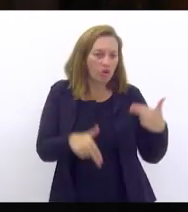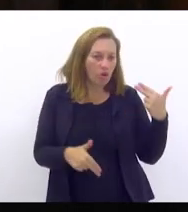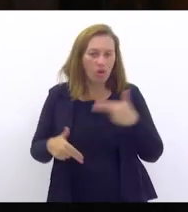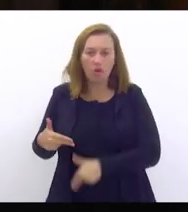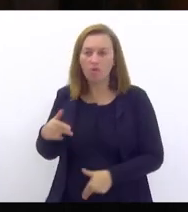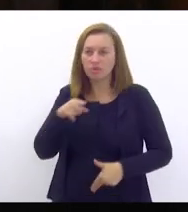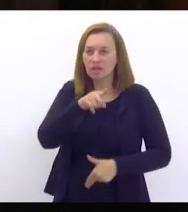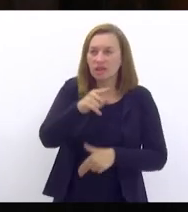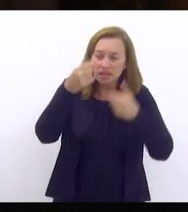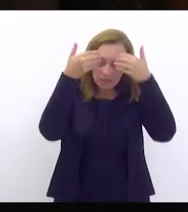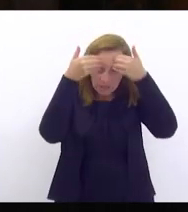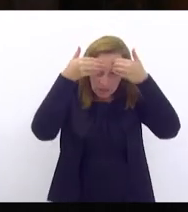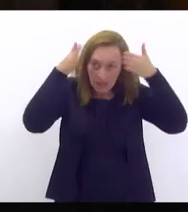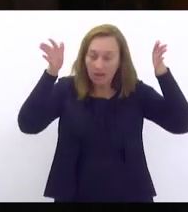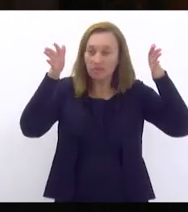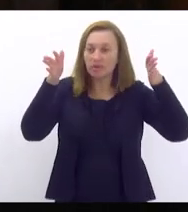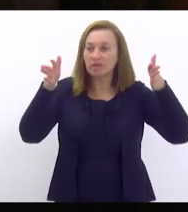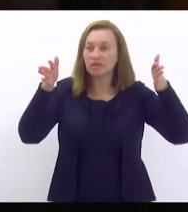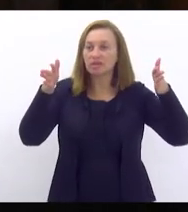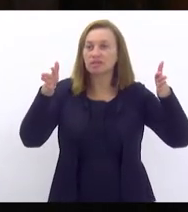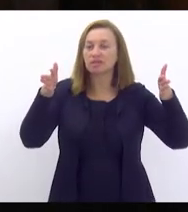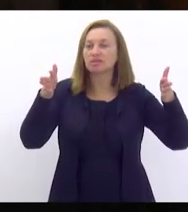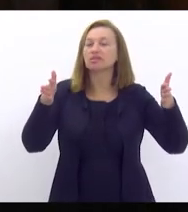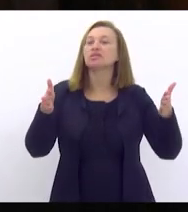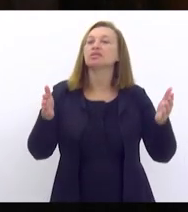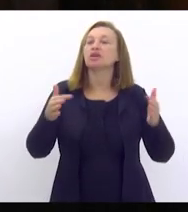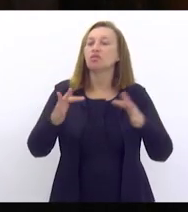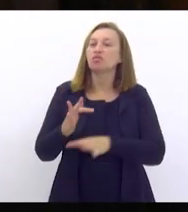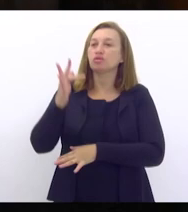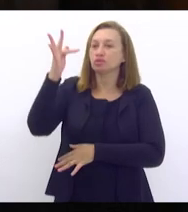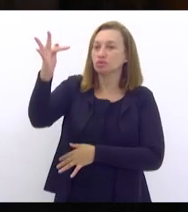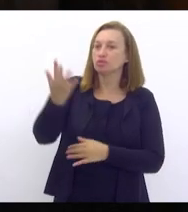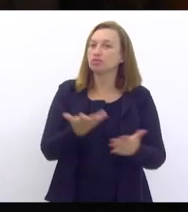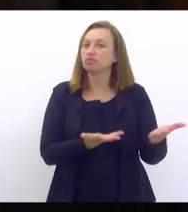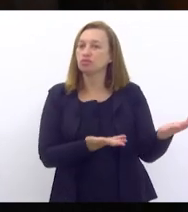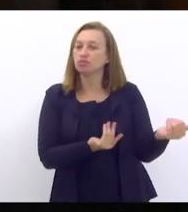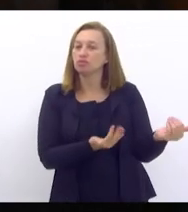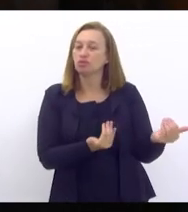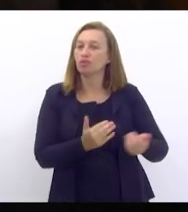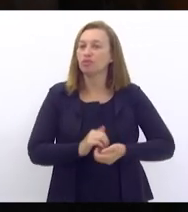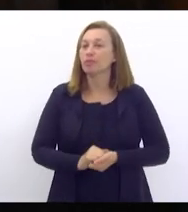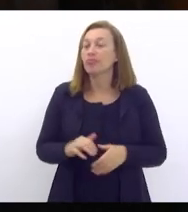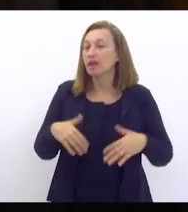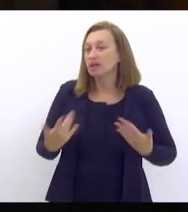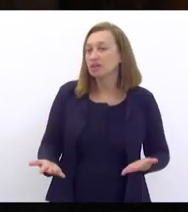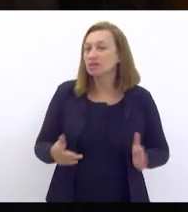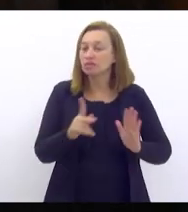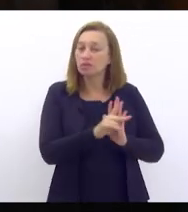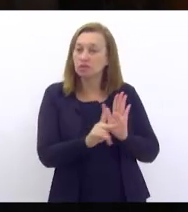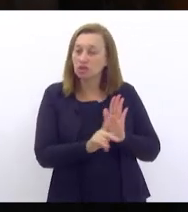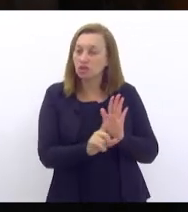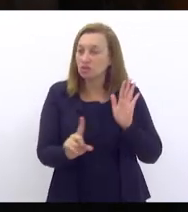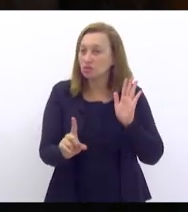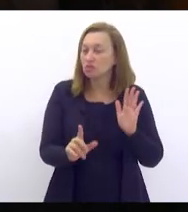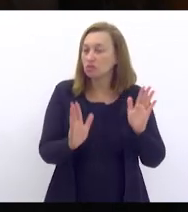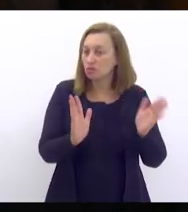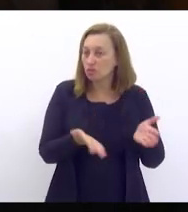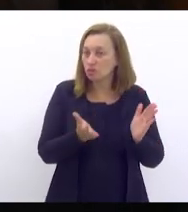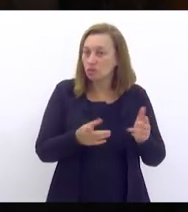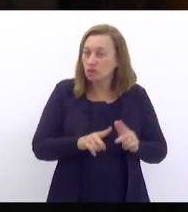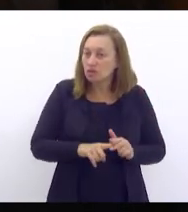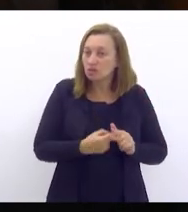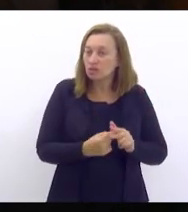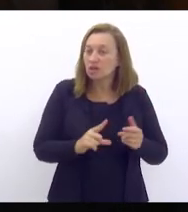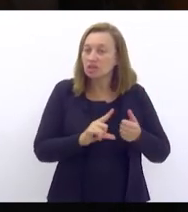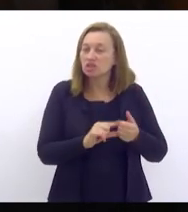que liberta mentes e abre espaço para o futuro da nossa juventude. Então, esse projeto hoje procura regulamentar o